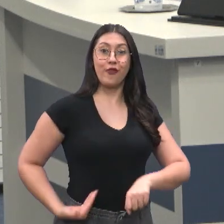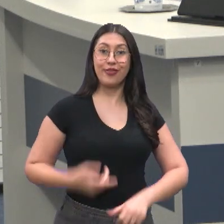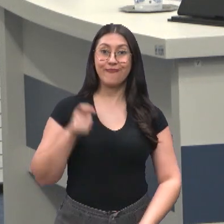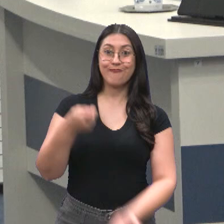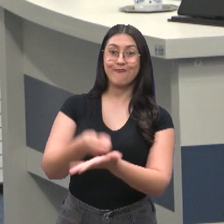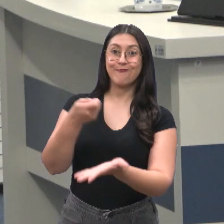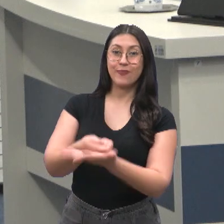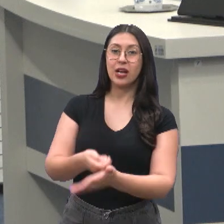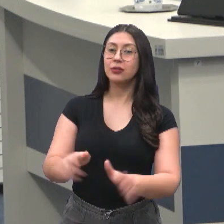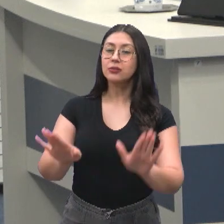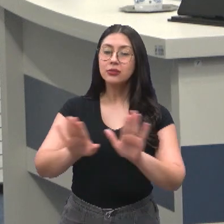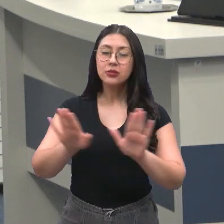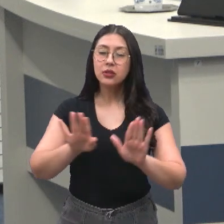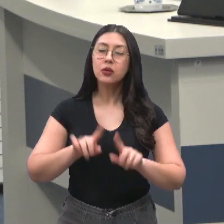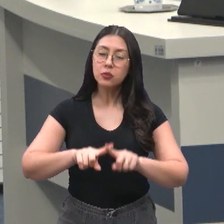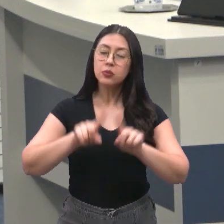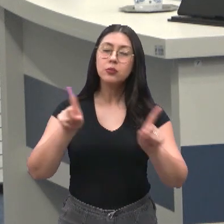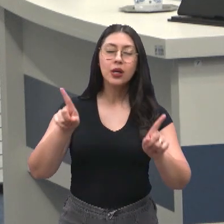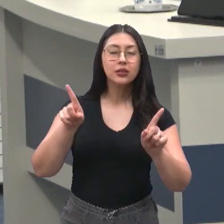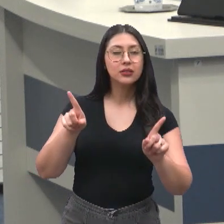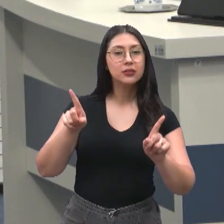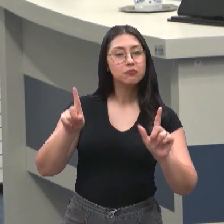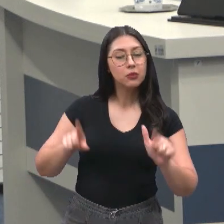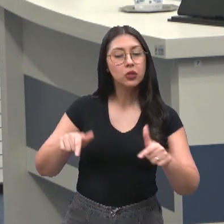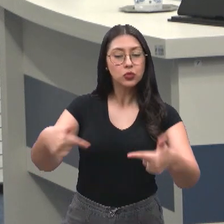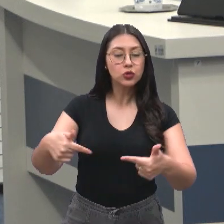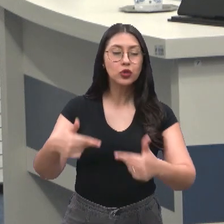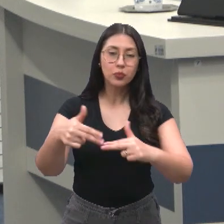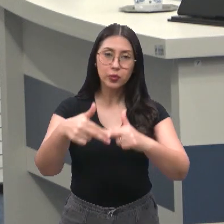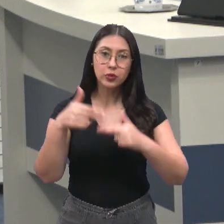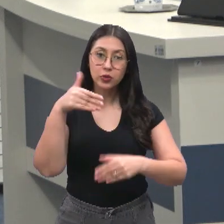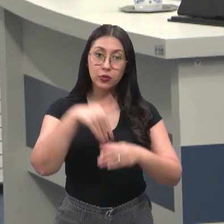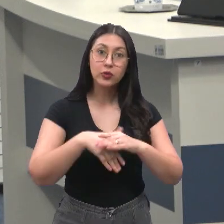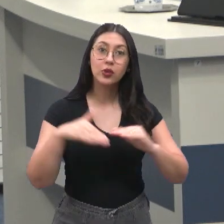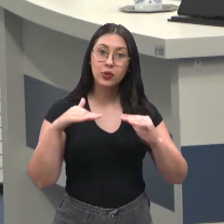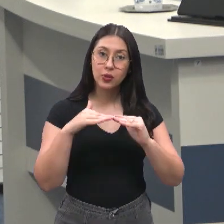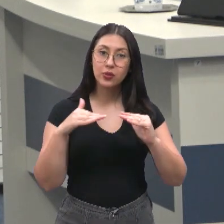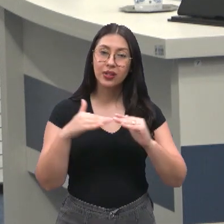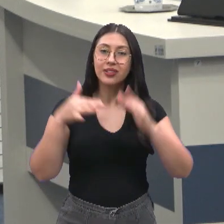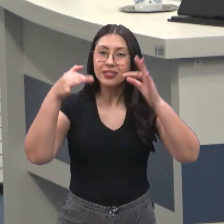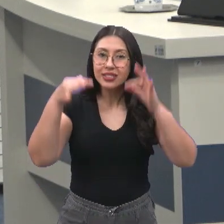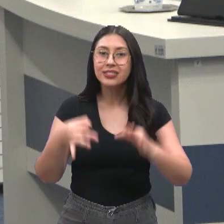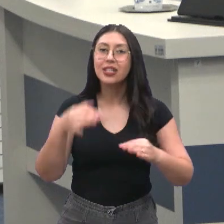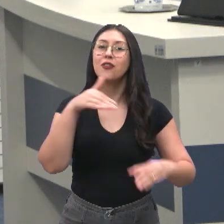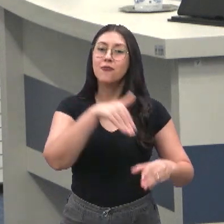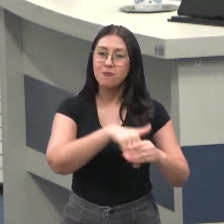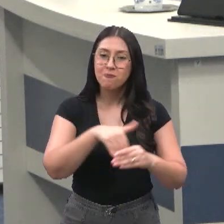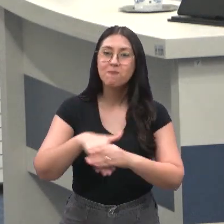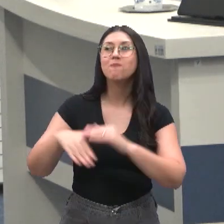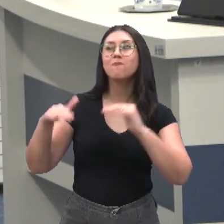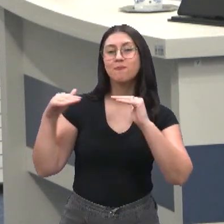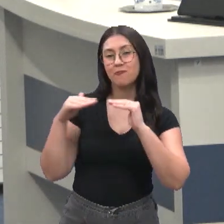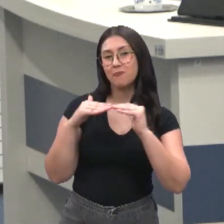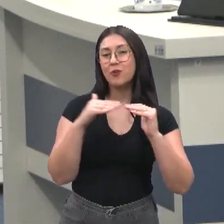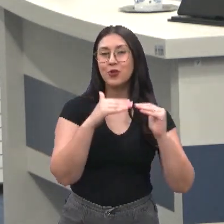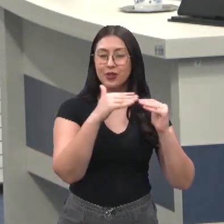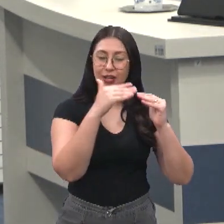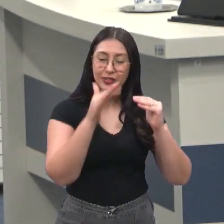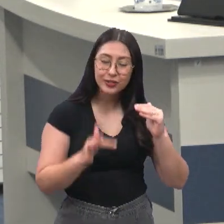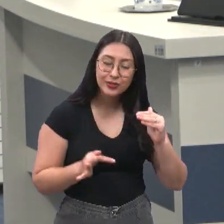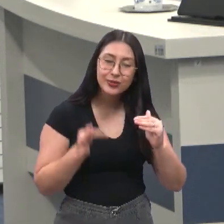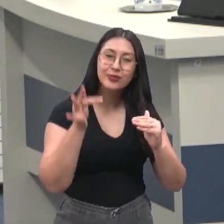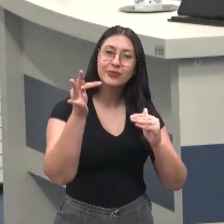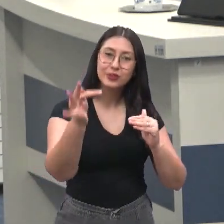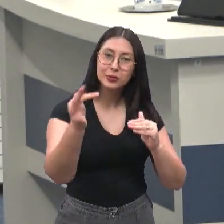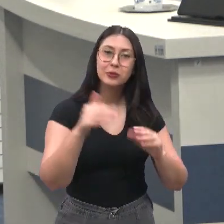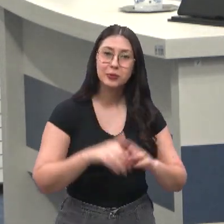deve tomar alguma medida. Então, eu votei a favor desse projeto e, com certeza, votarei nos demais aí que vêm à casa com relação a esse